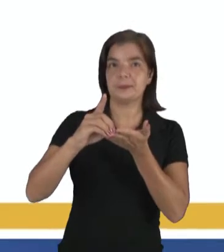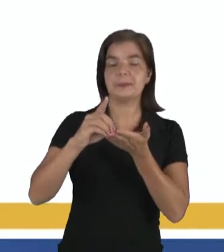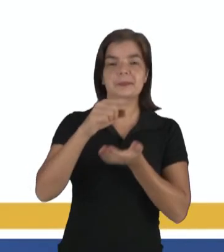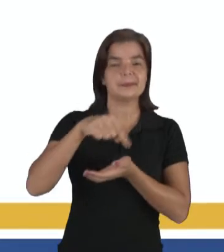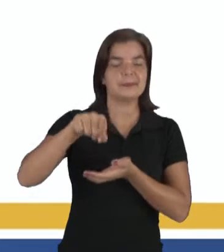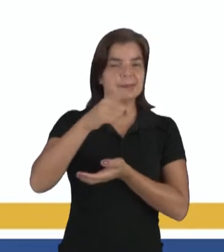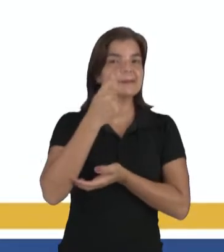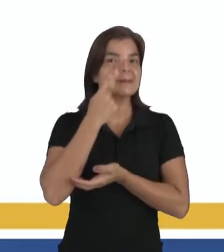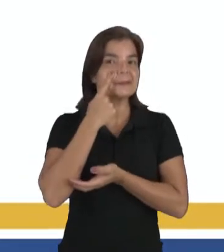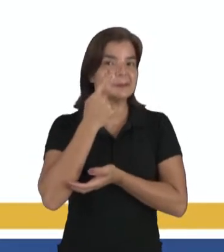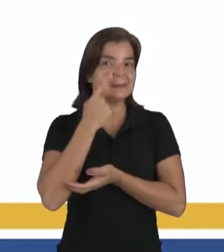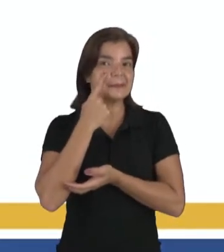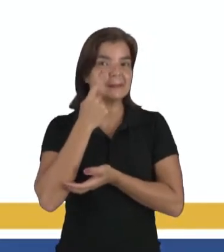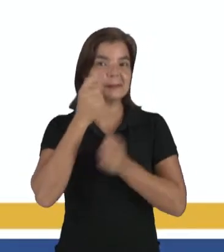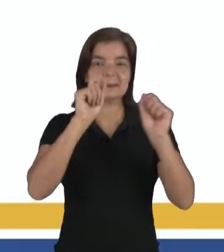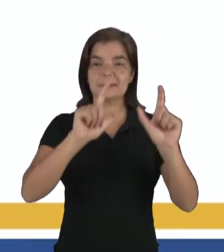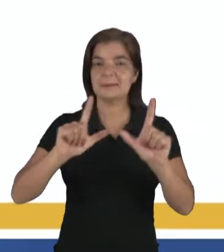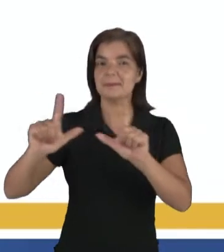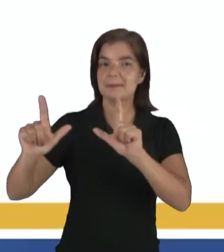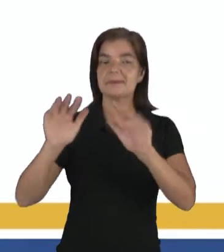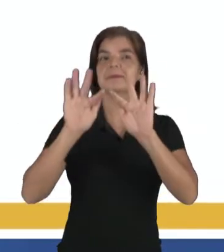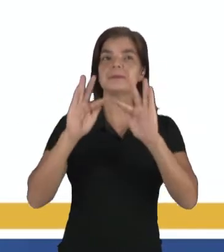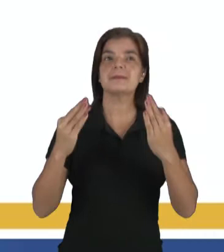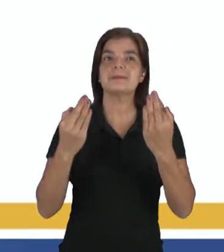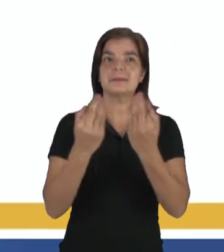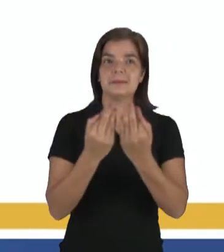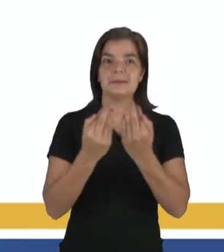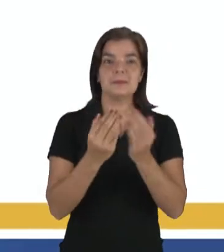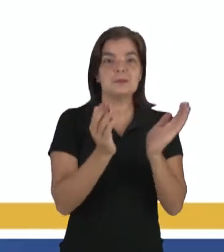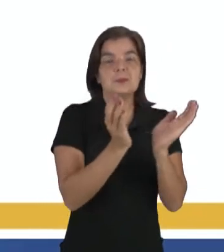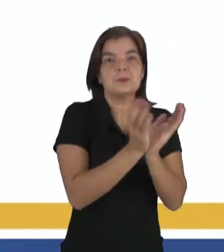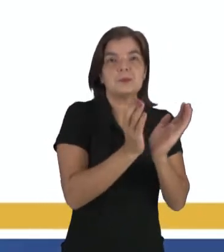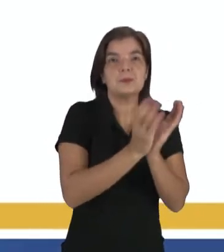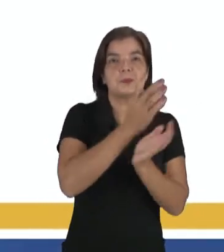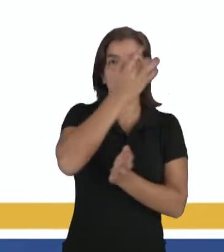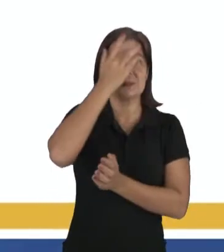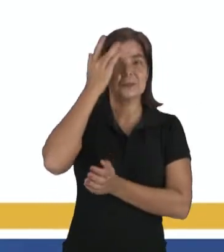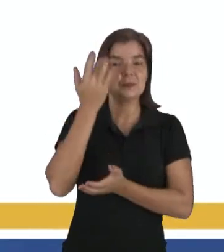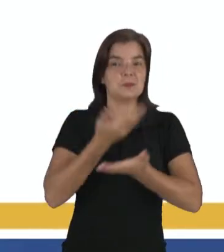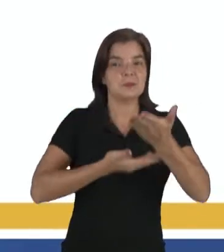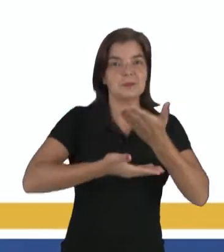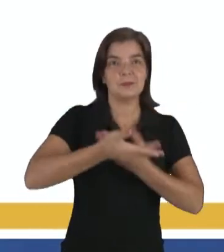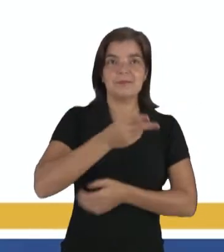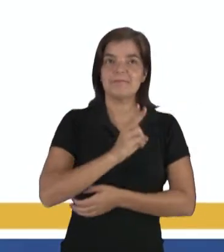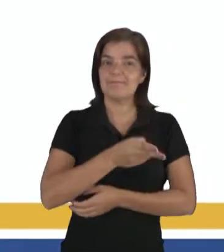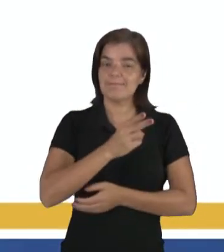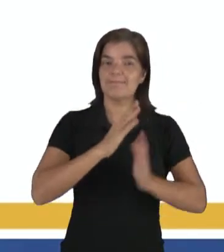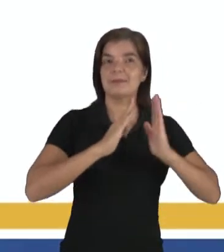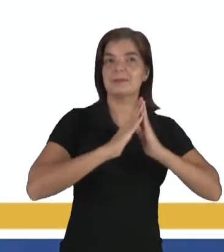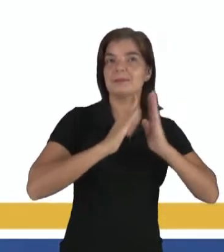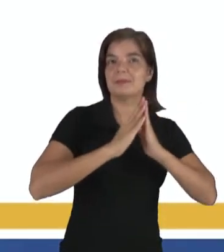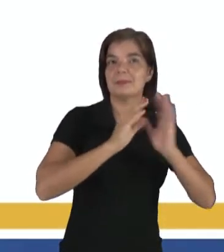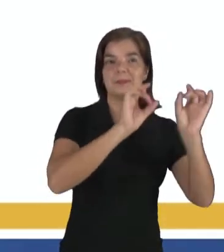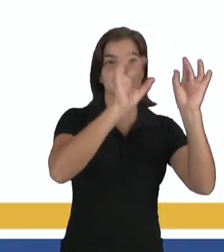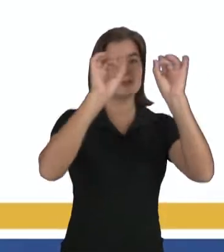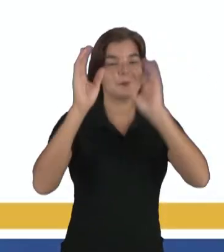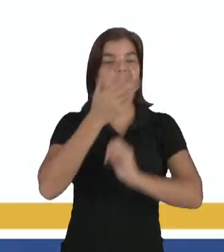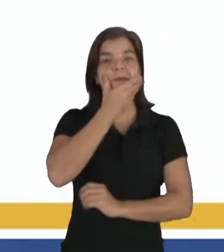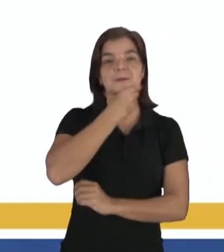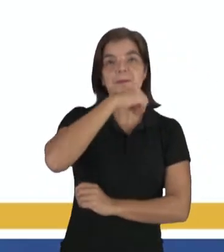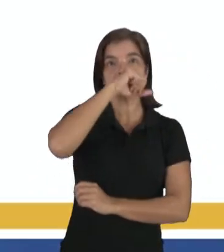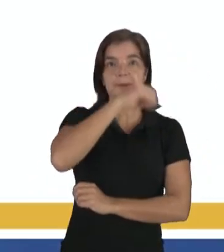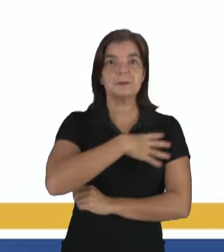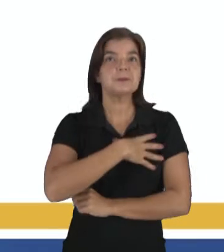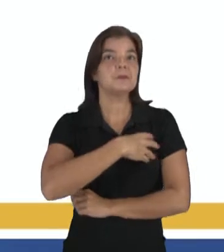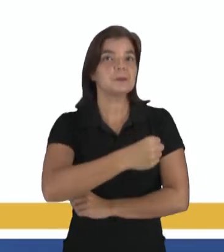Aurélio como vocês podem observar comigo aí na tela família é grupo de pessoas que compartilham a mesma casa especialmente